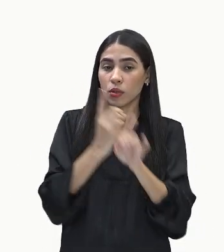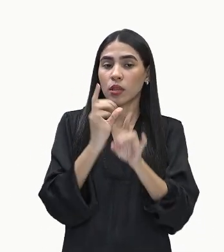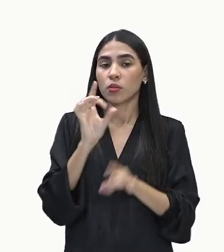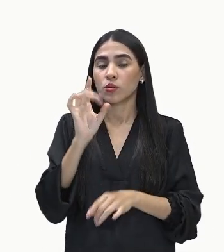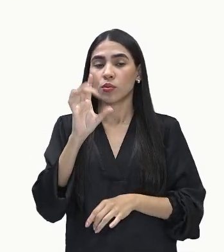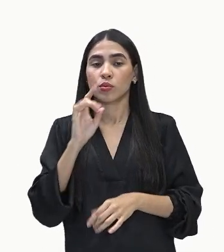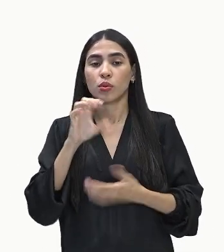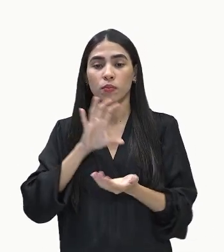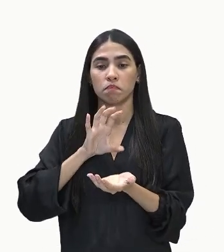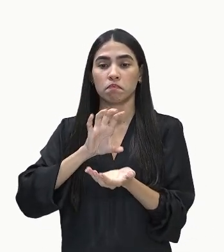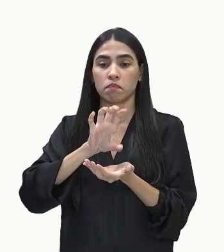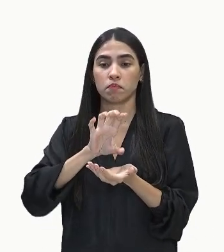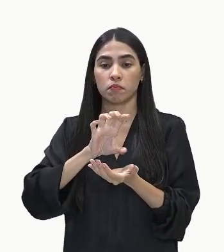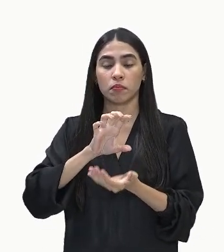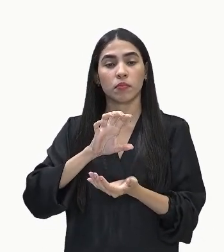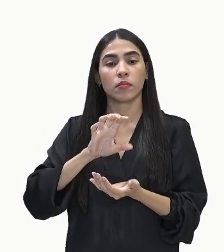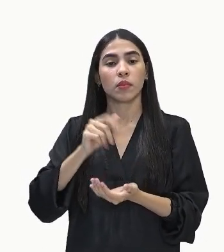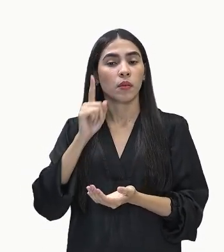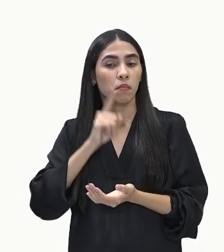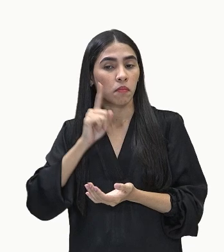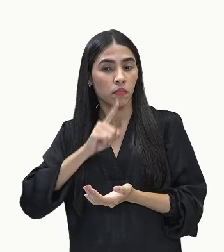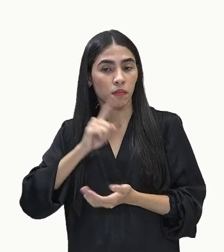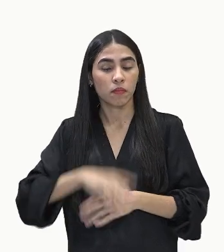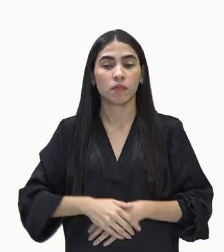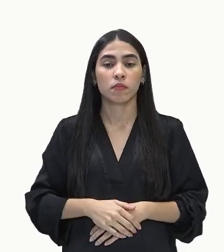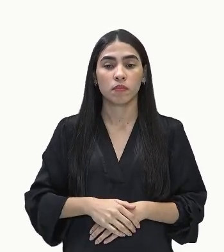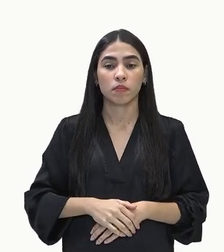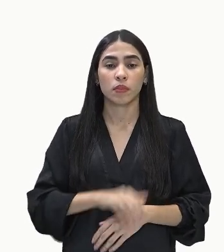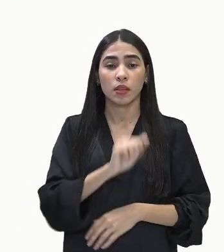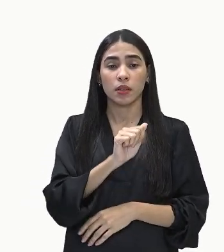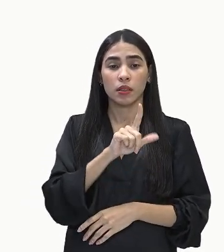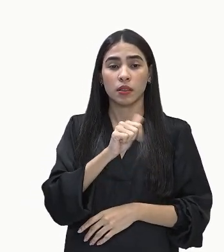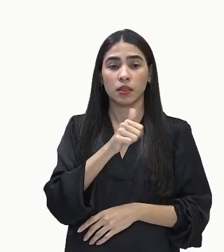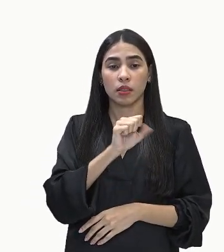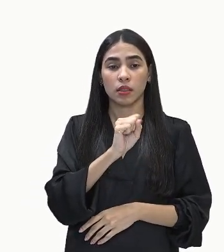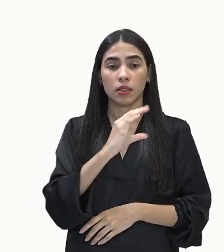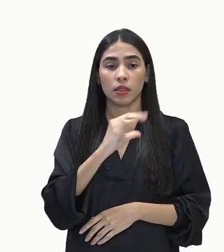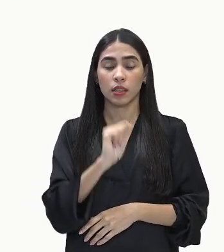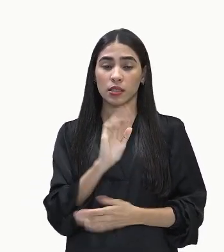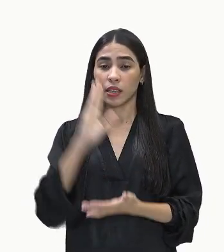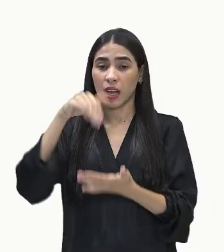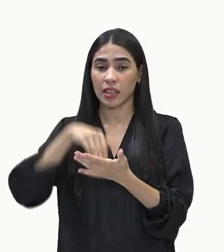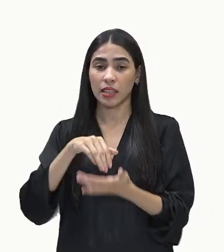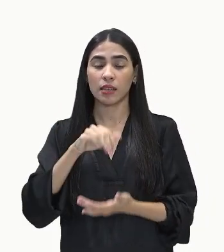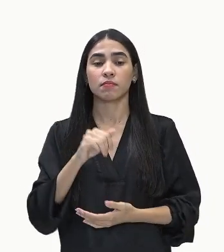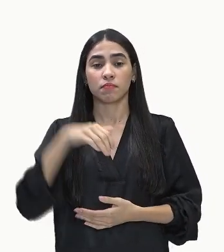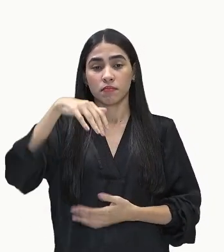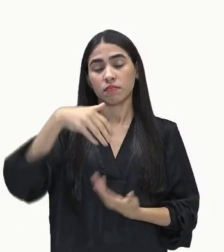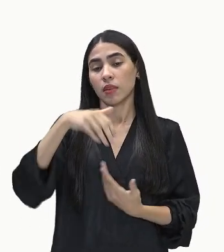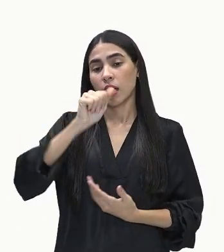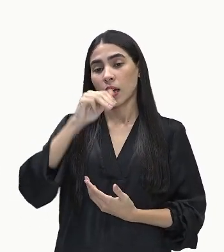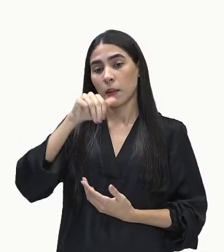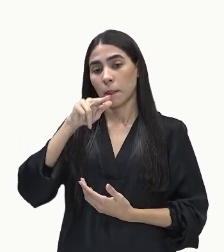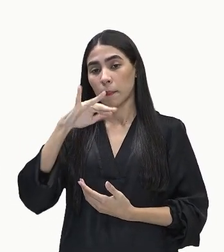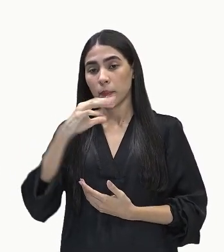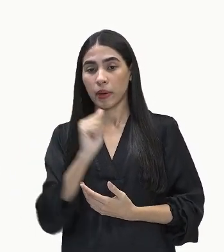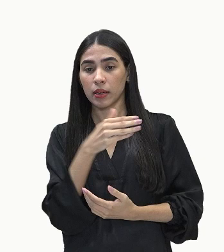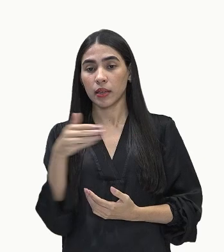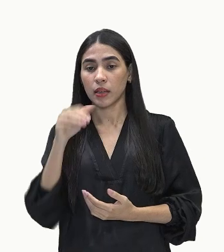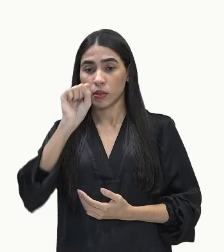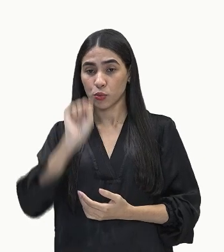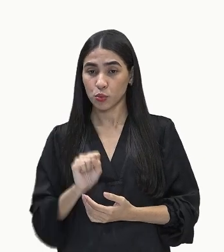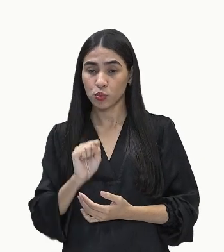no continente americano, que vai desde o Alasca até a América do Sul. Eles pertencem à